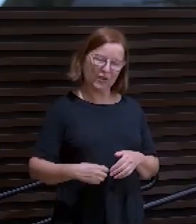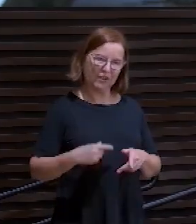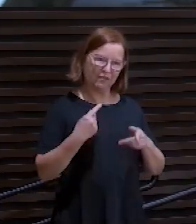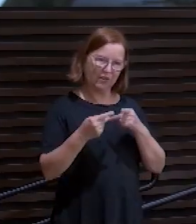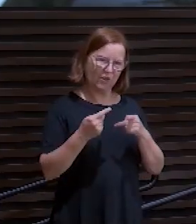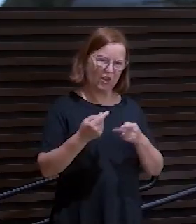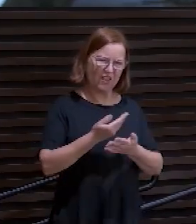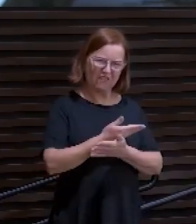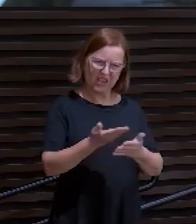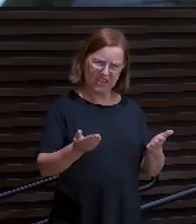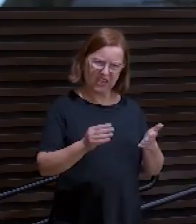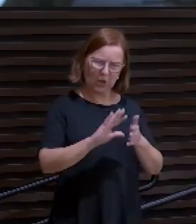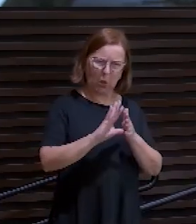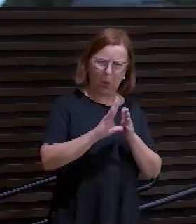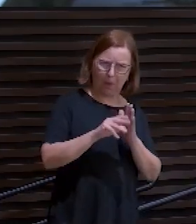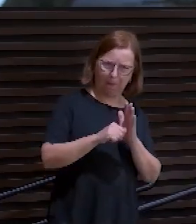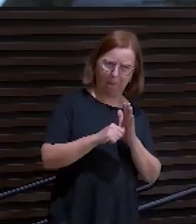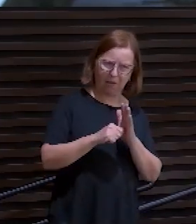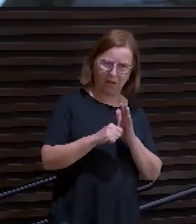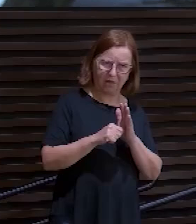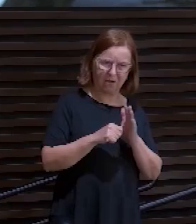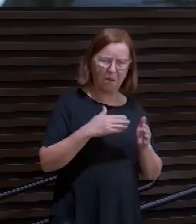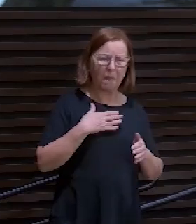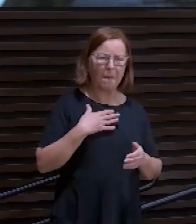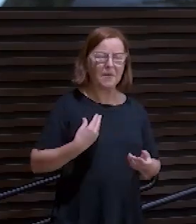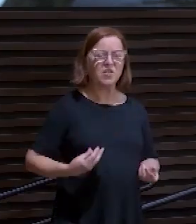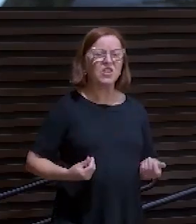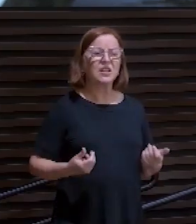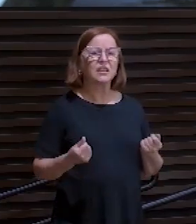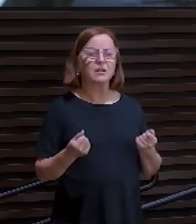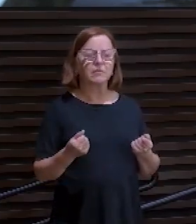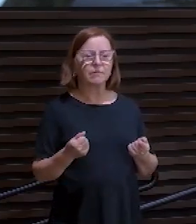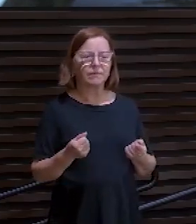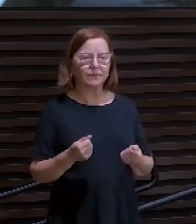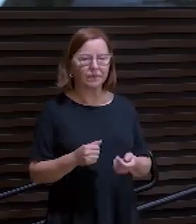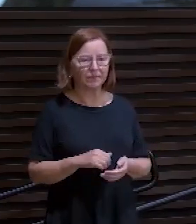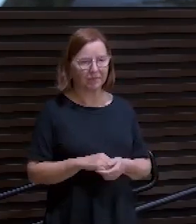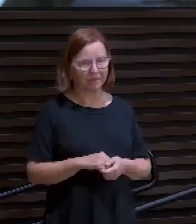vocês roubaram o meu dinheiro.